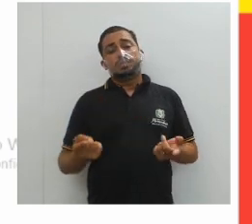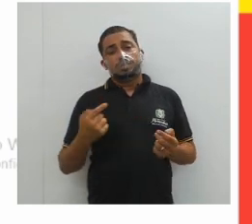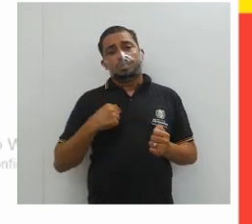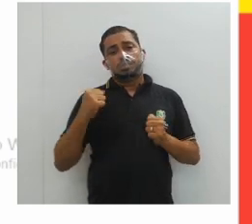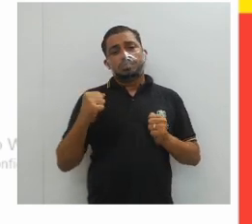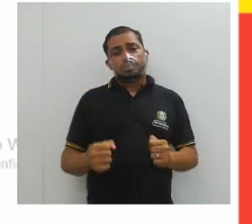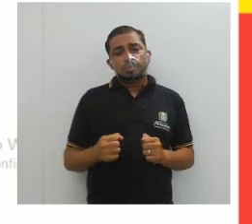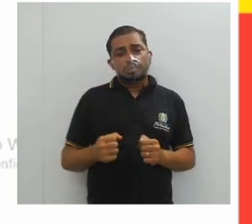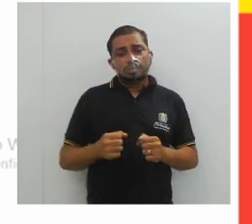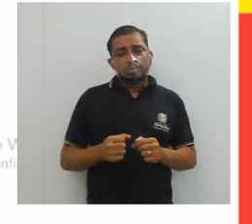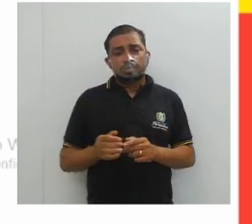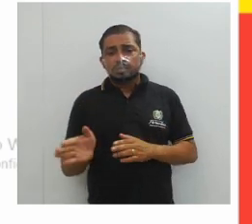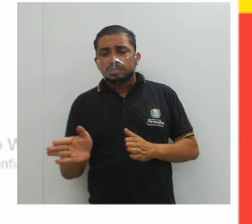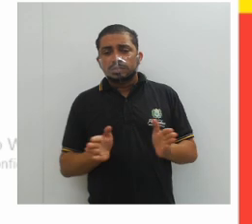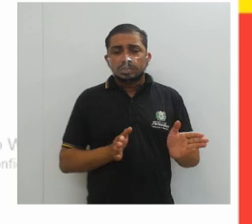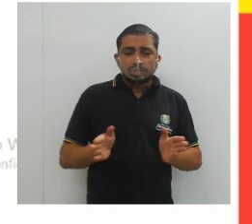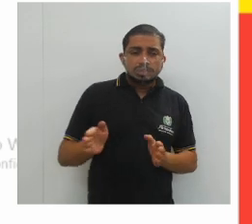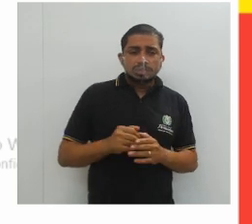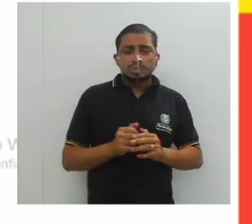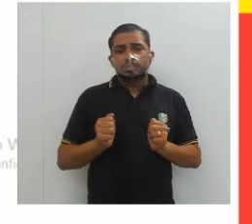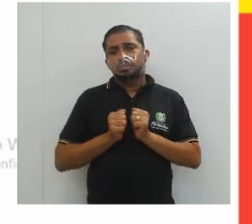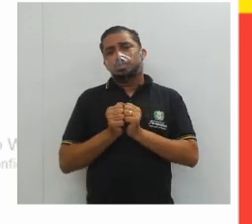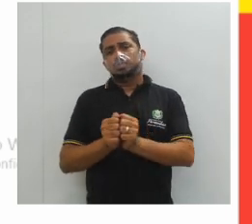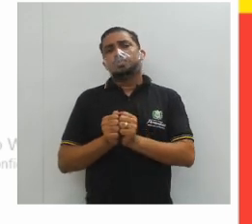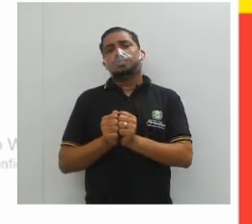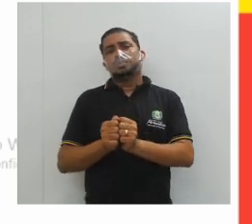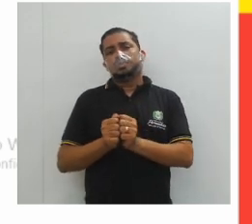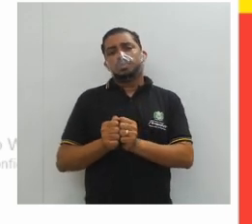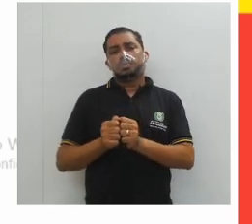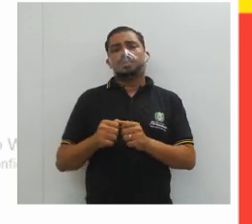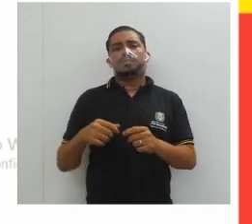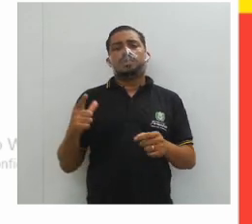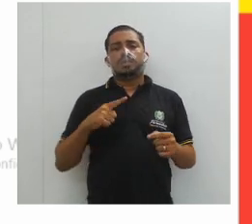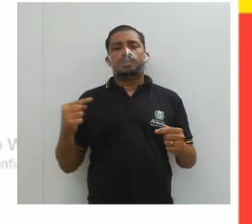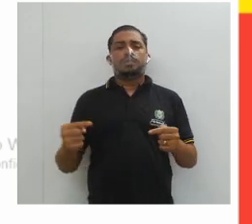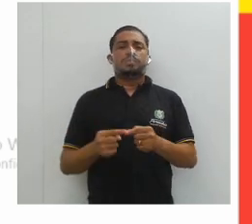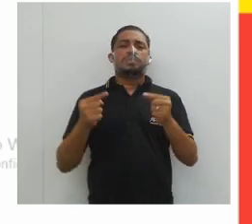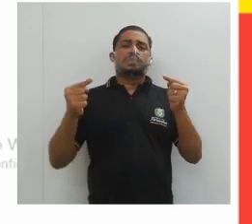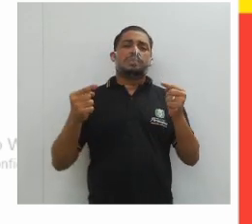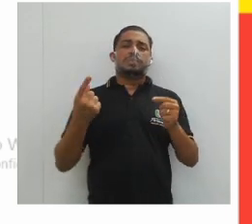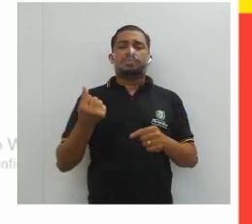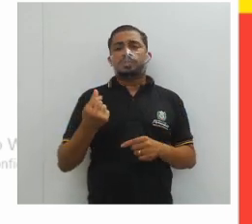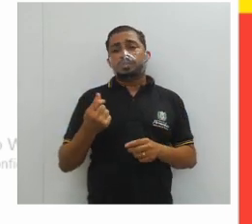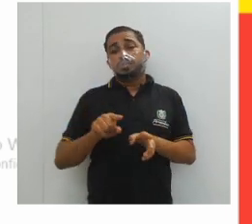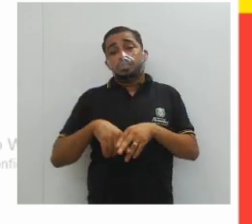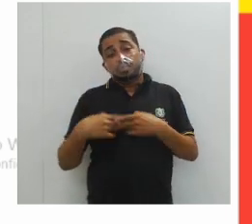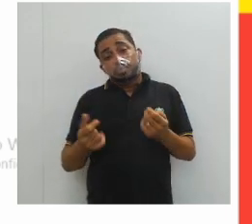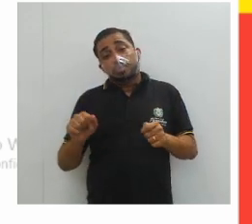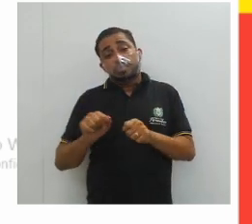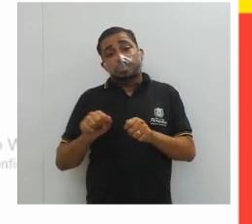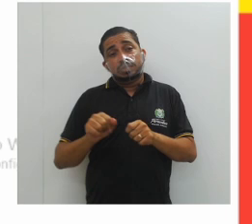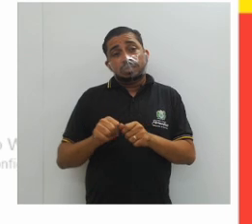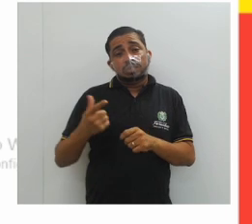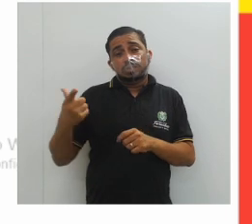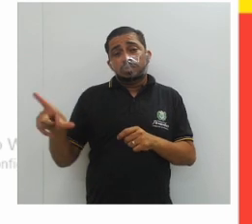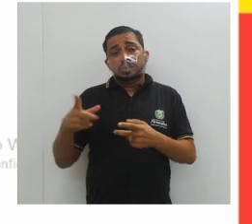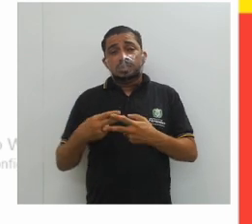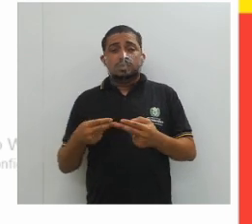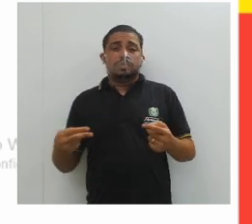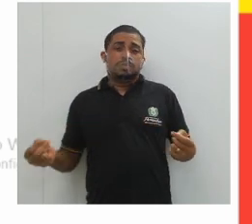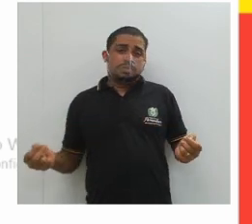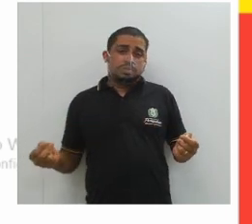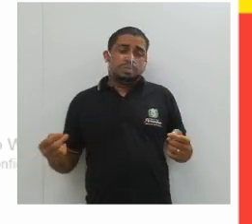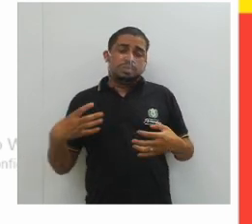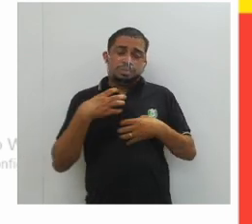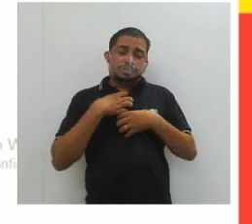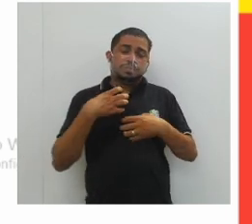posso driblar o capitalismo me juntando ao meu concorrente para combinar preço ou fazer alguma outra coisa com ele, né? De